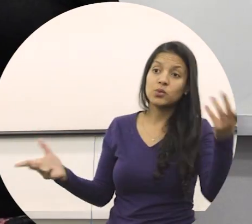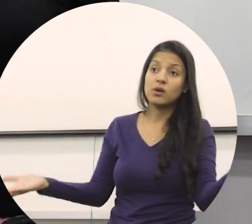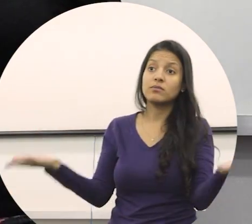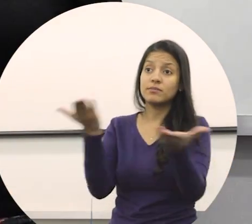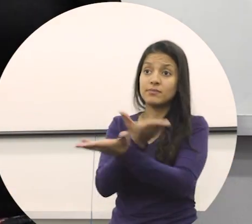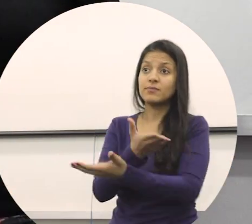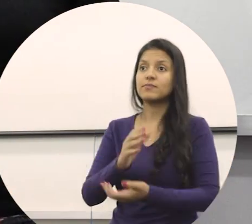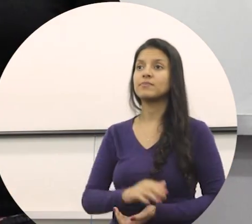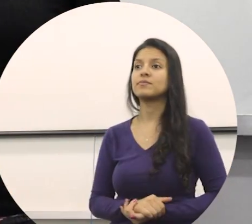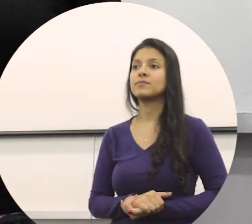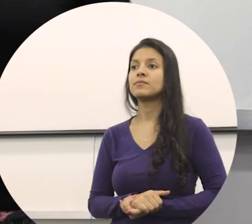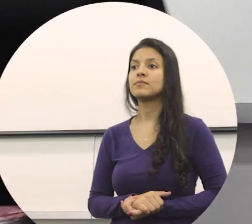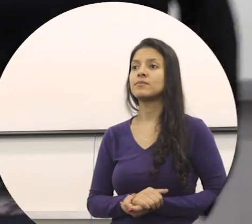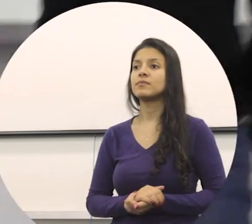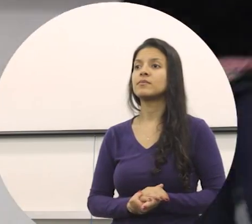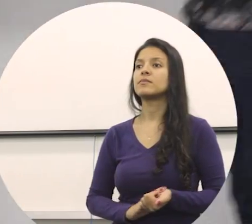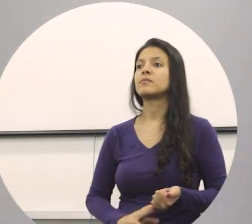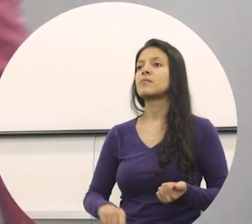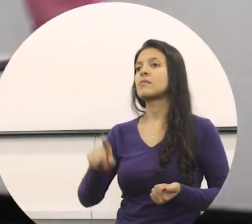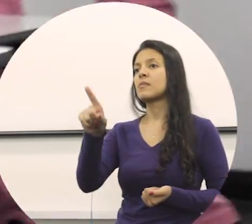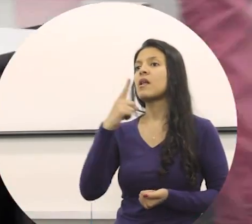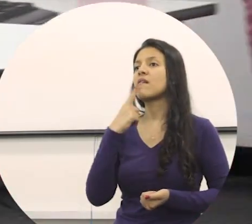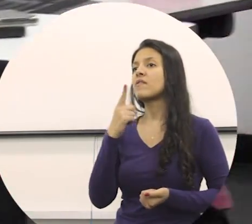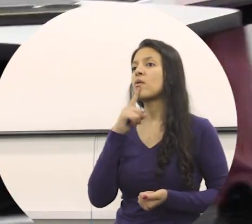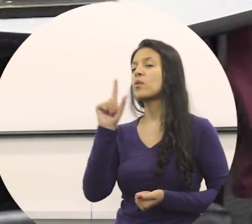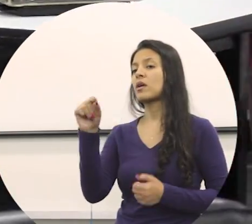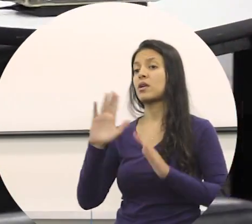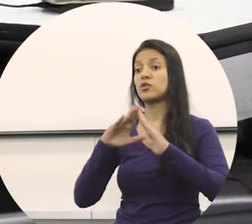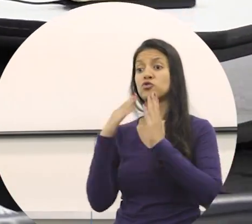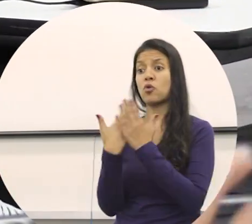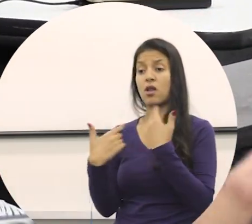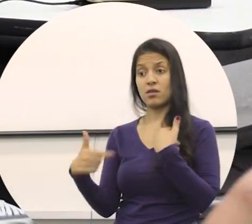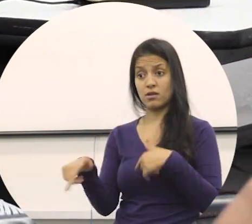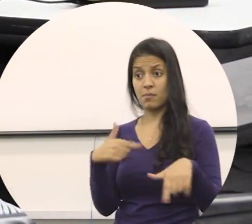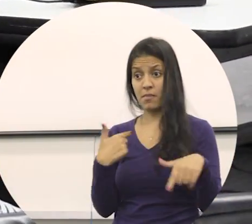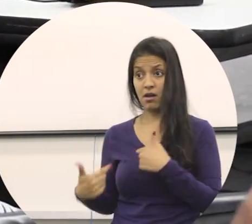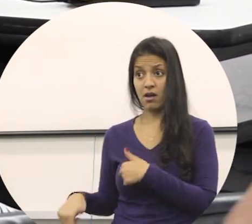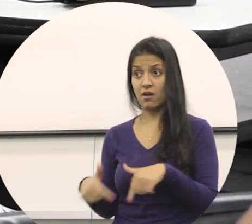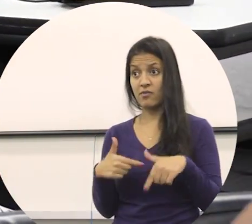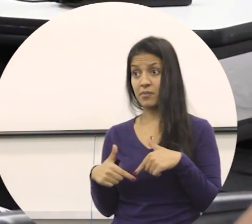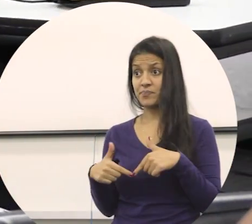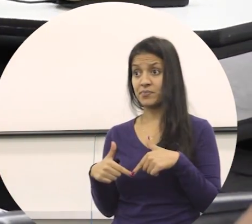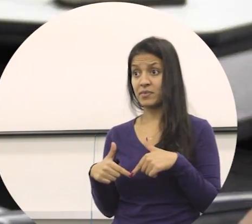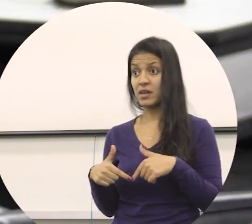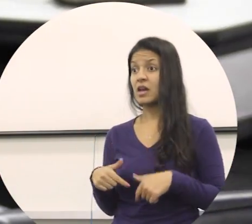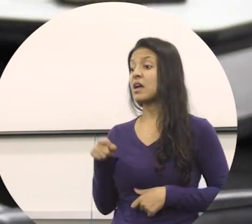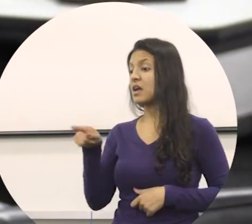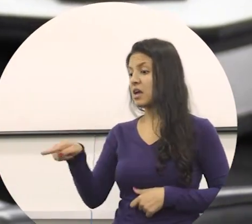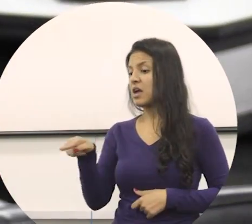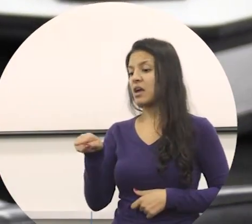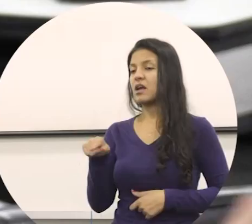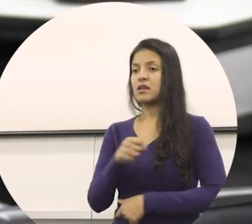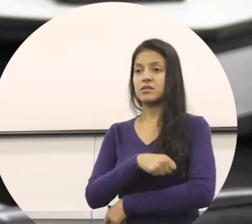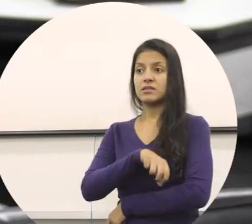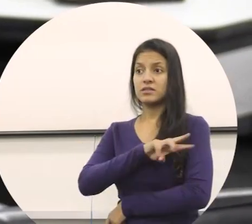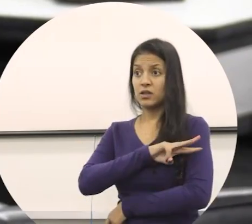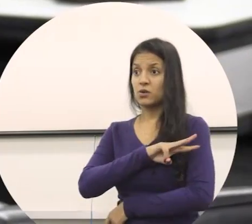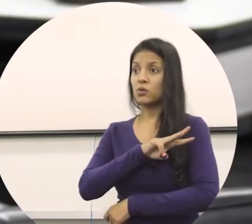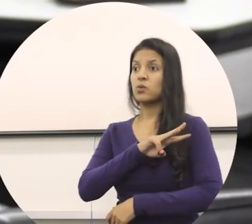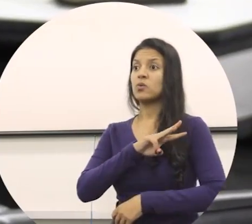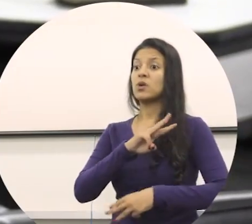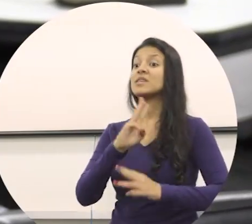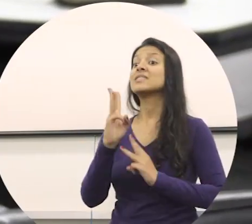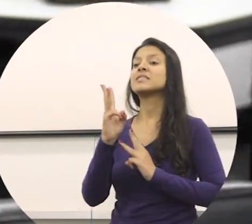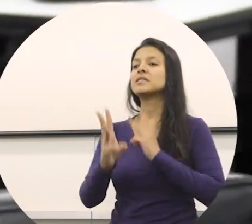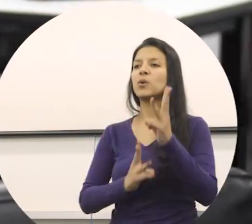também porque ela falou que ela trabalhava numa escola e aquilo era para o ciclo de alfabetização e a classe